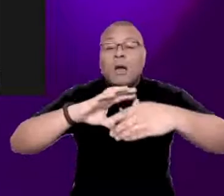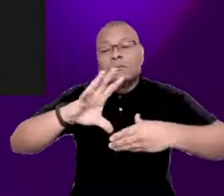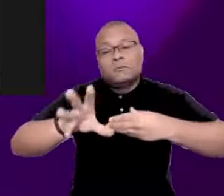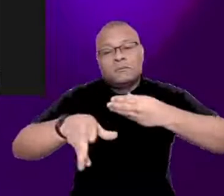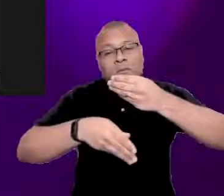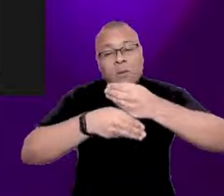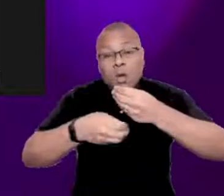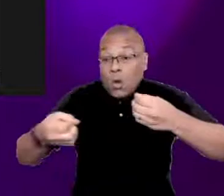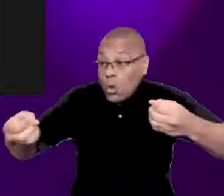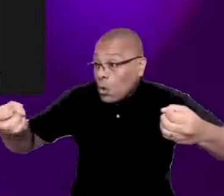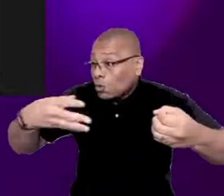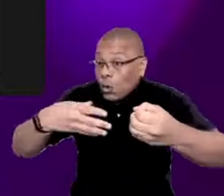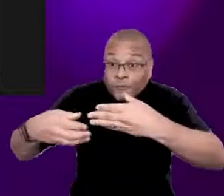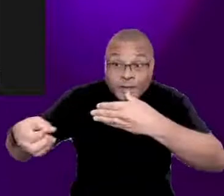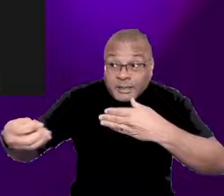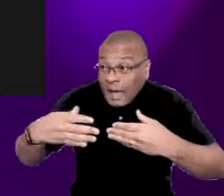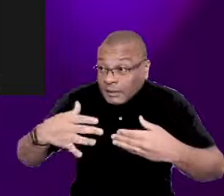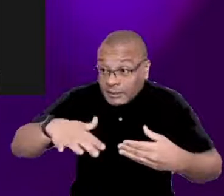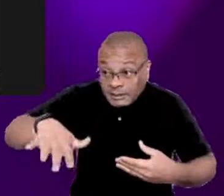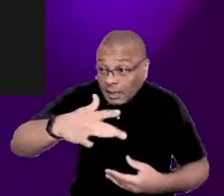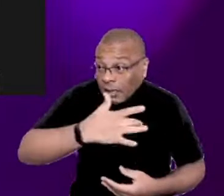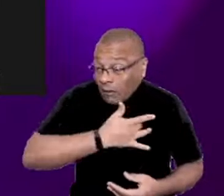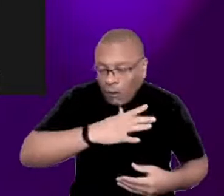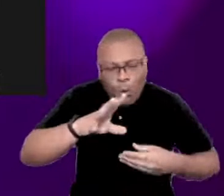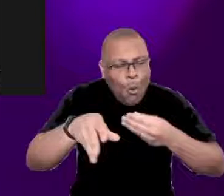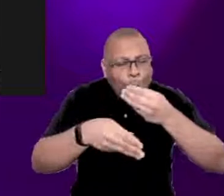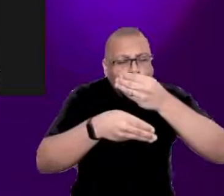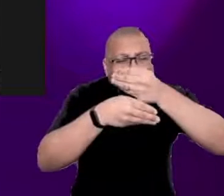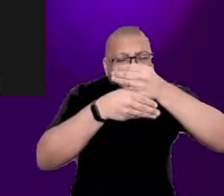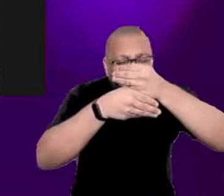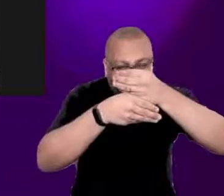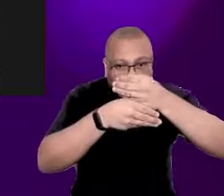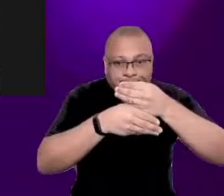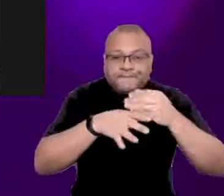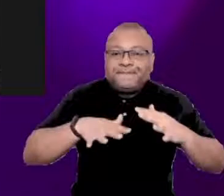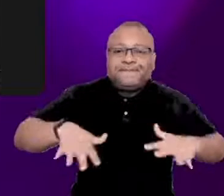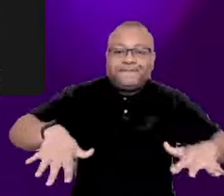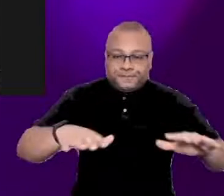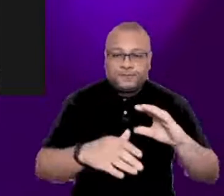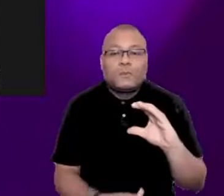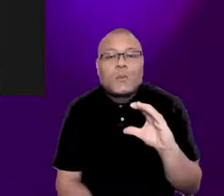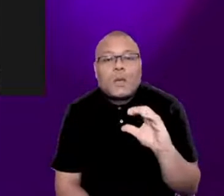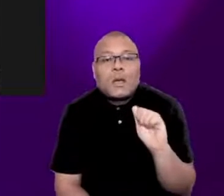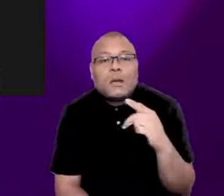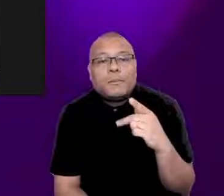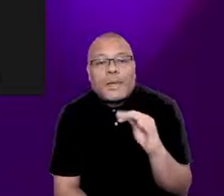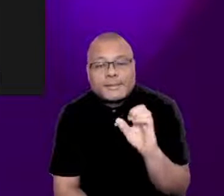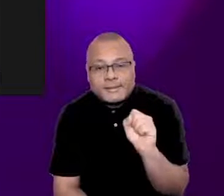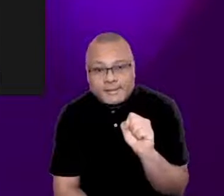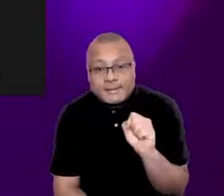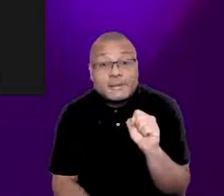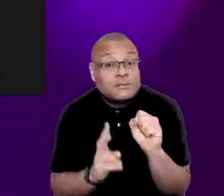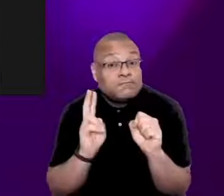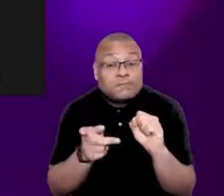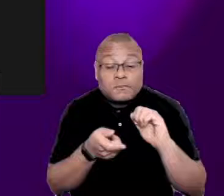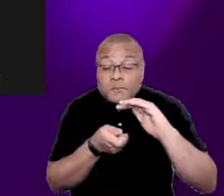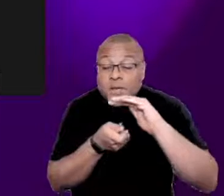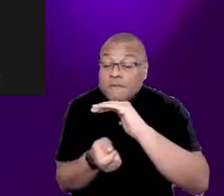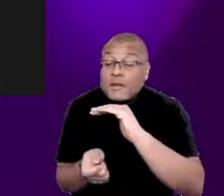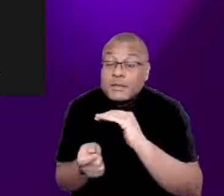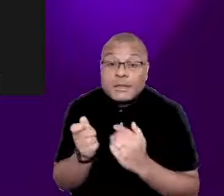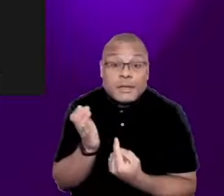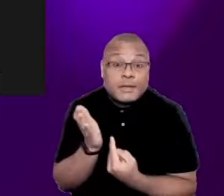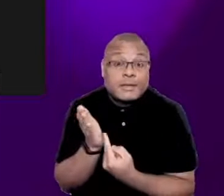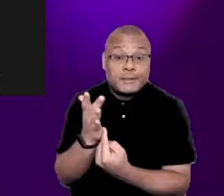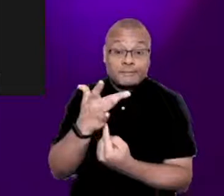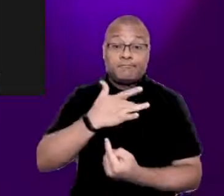as inovações na área da saúde. Em geral, os CAPEX, eles estão voltados para investir em tecnologia médica,